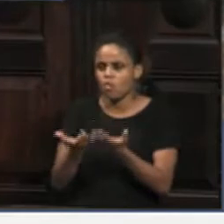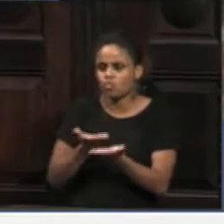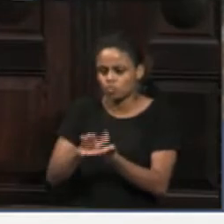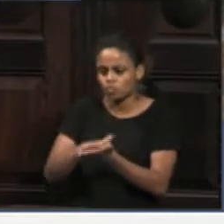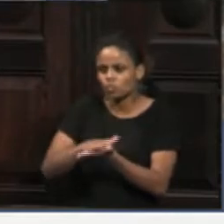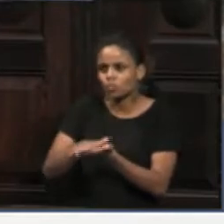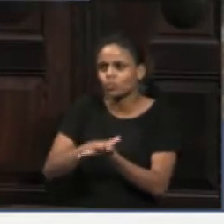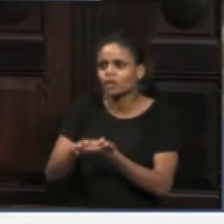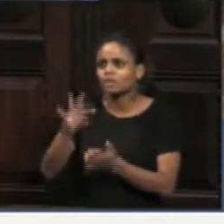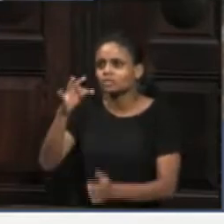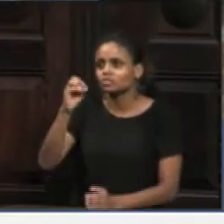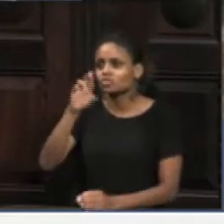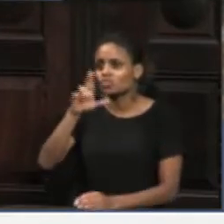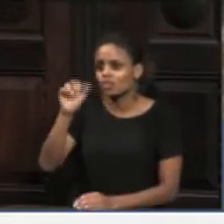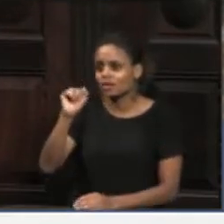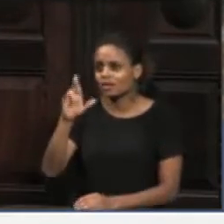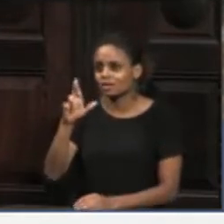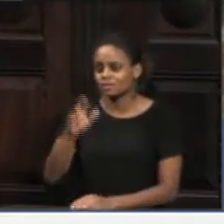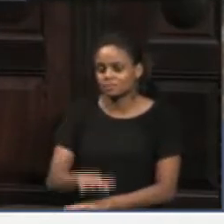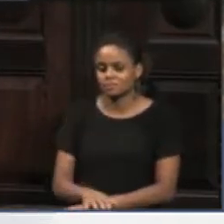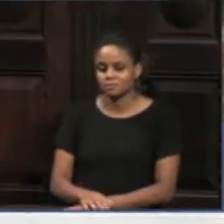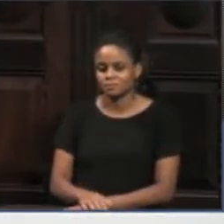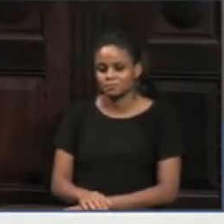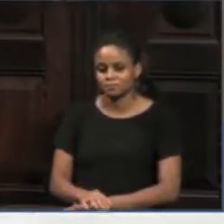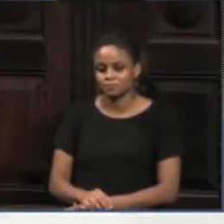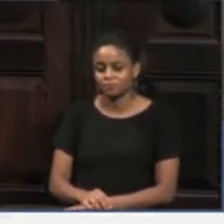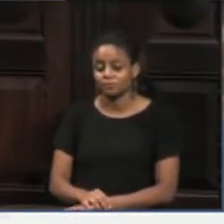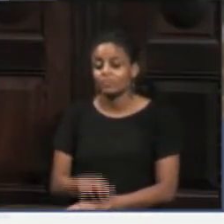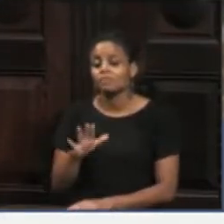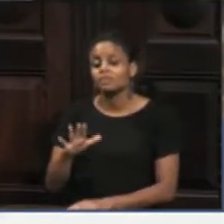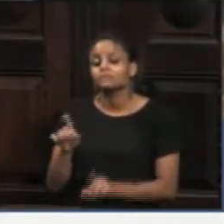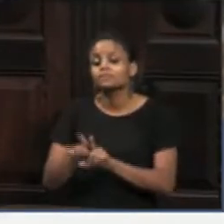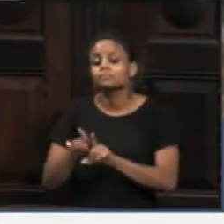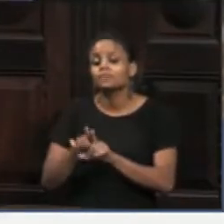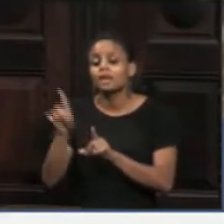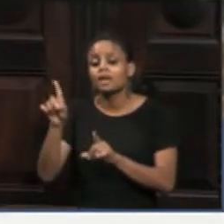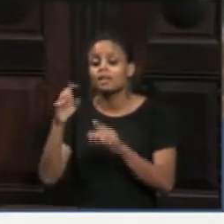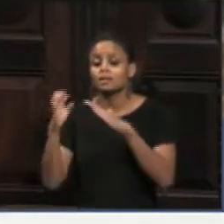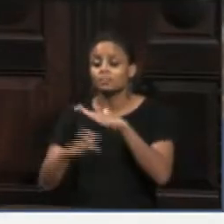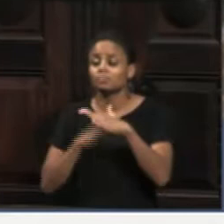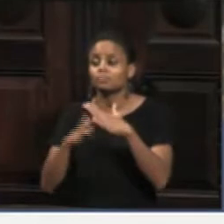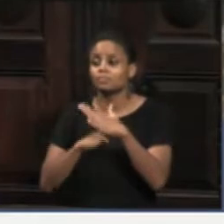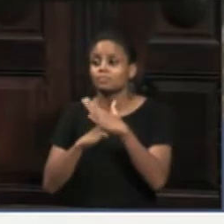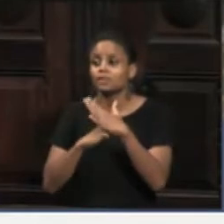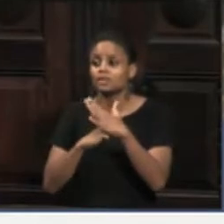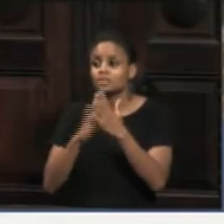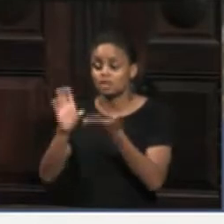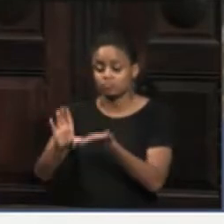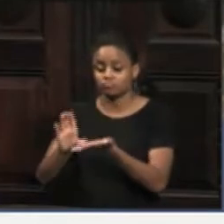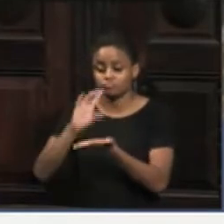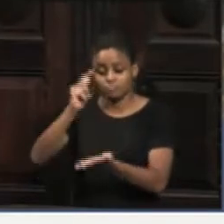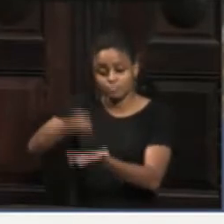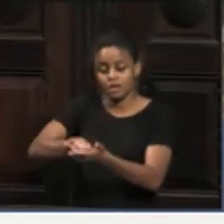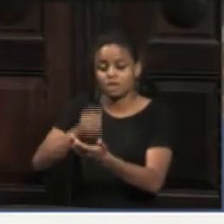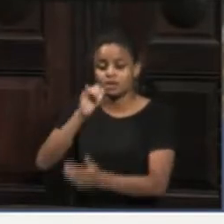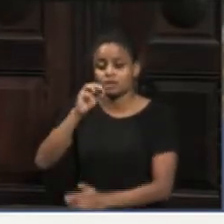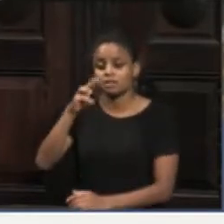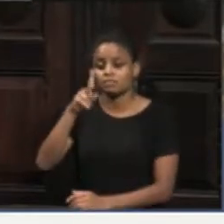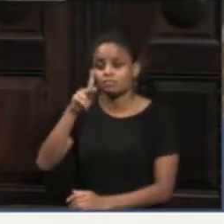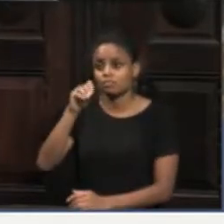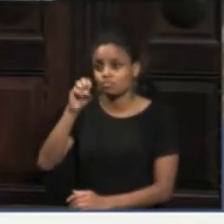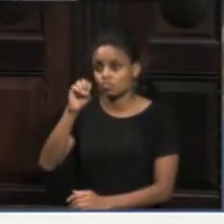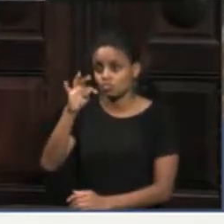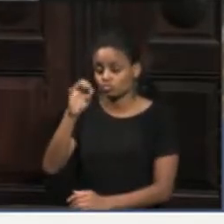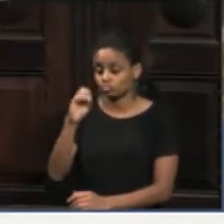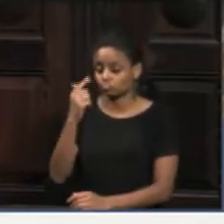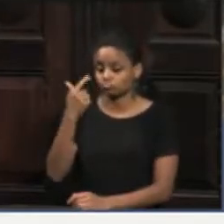o cidadão não está recolhendo nenhum imposto. É só para o transporte. Mas, de qualquer jeito,